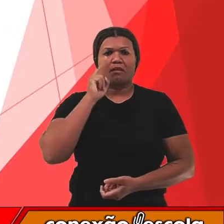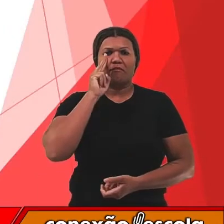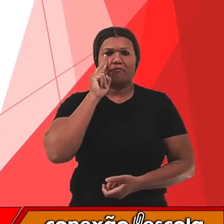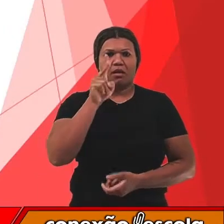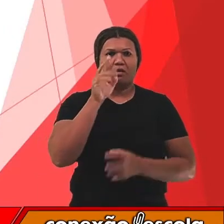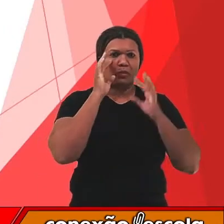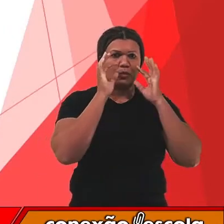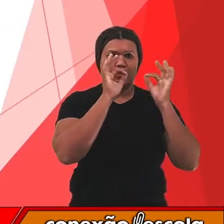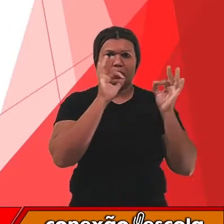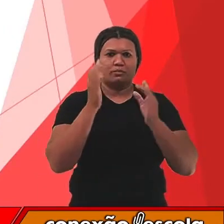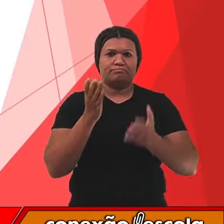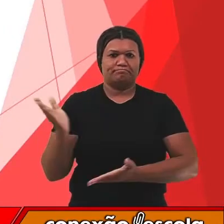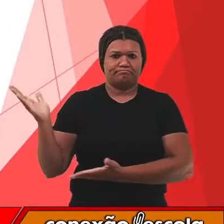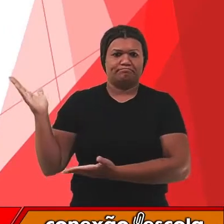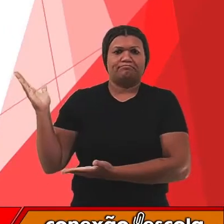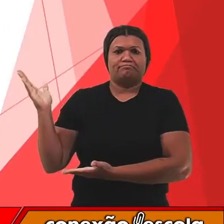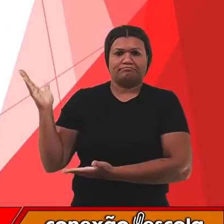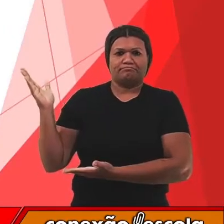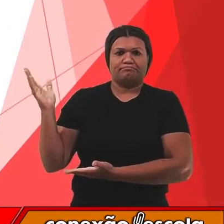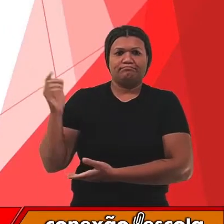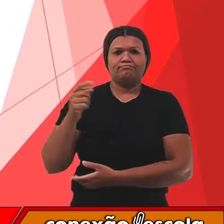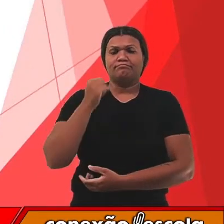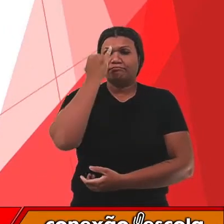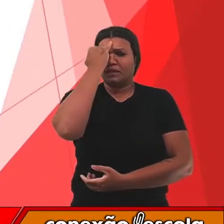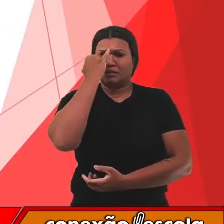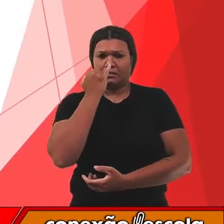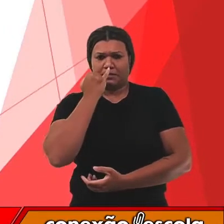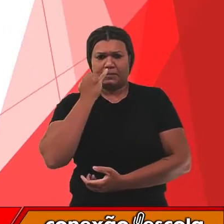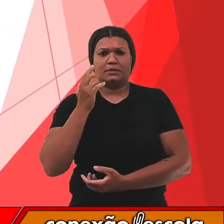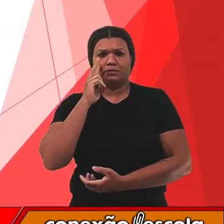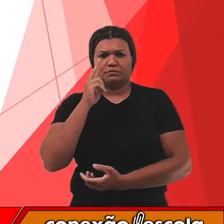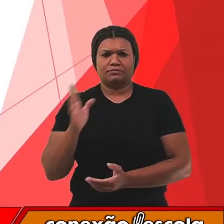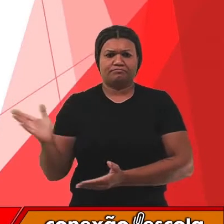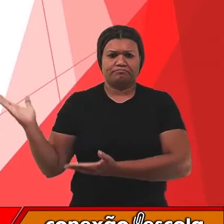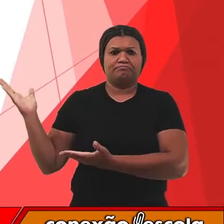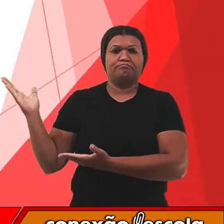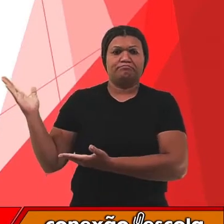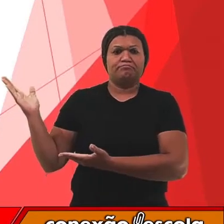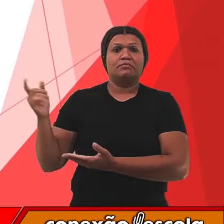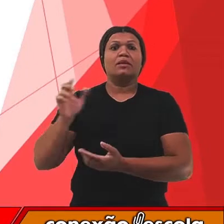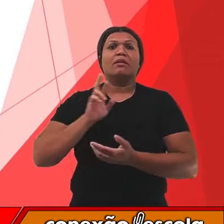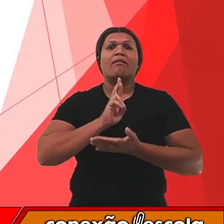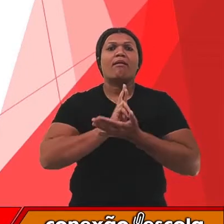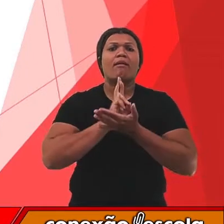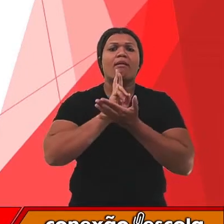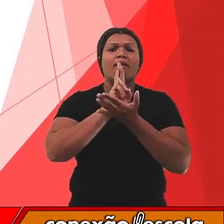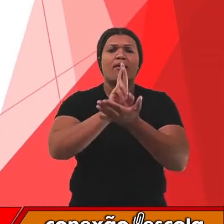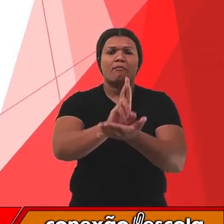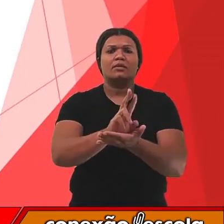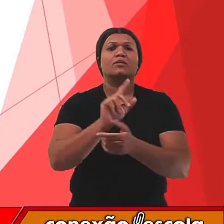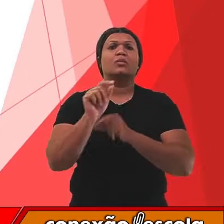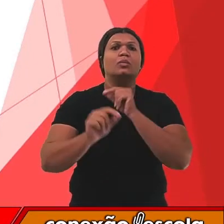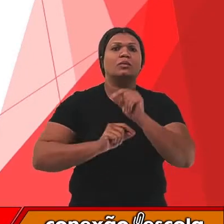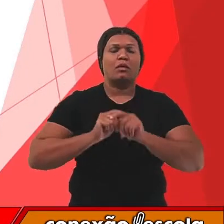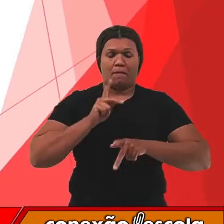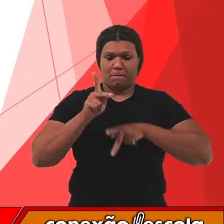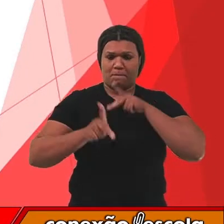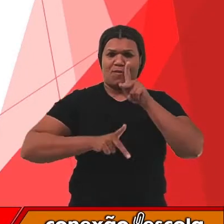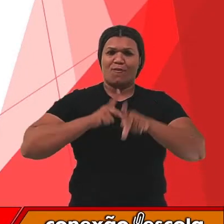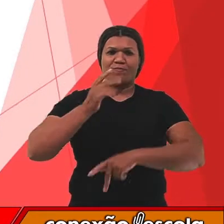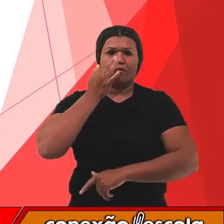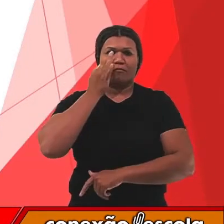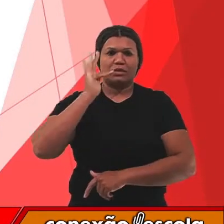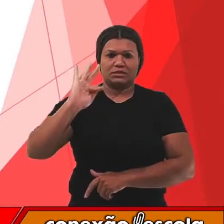Observem a imagem. Essa imagem, ela representa o povo francês